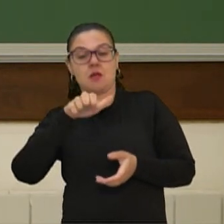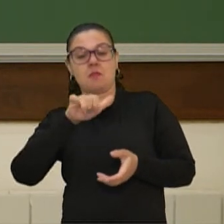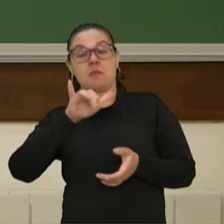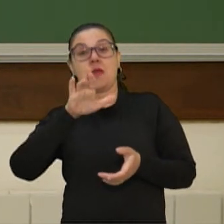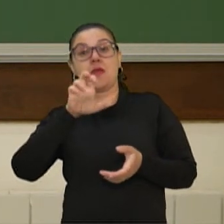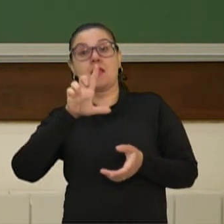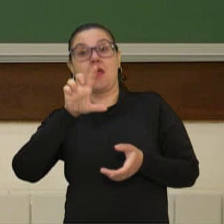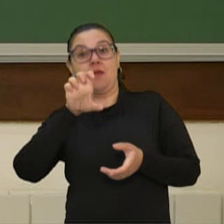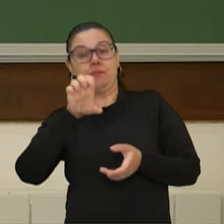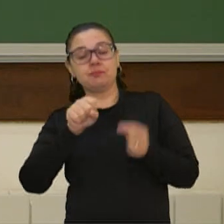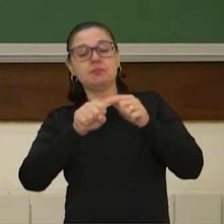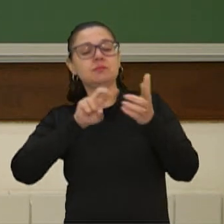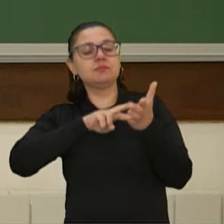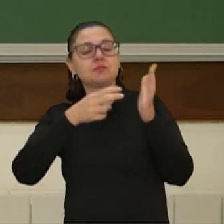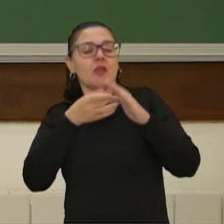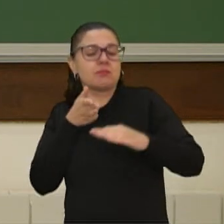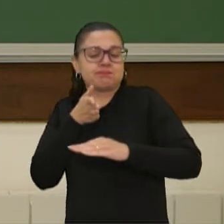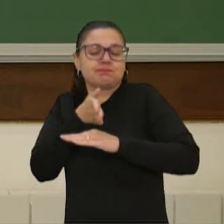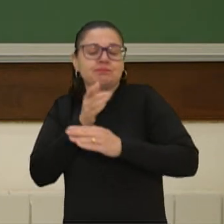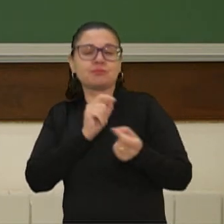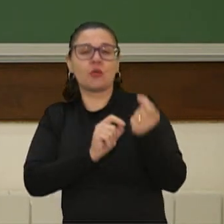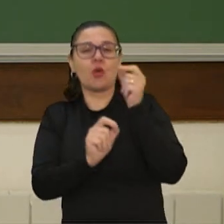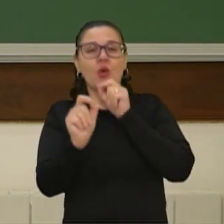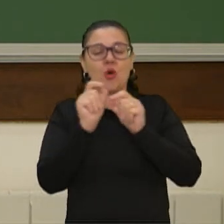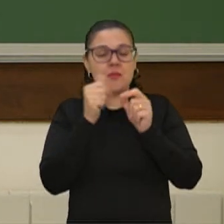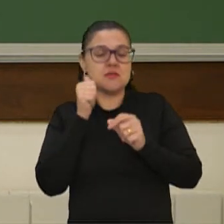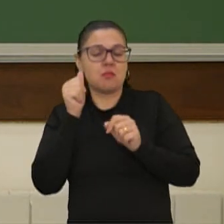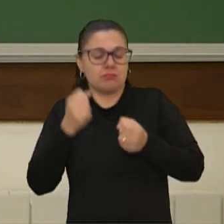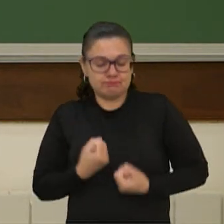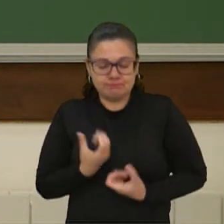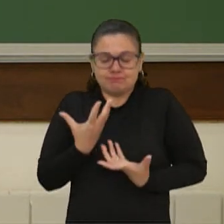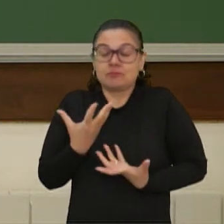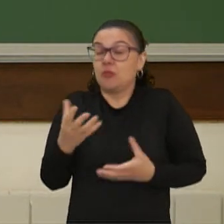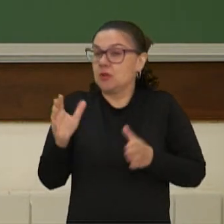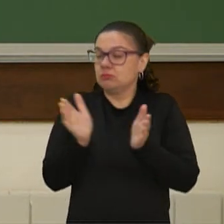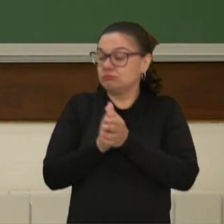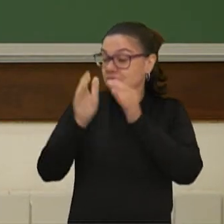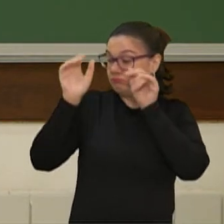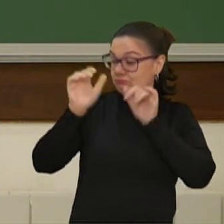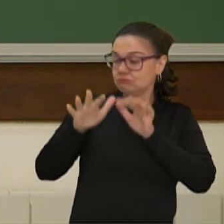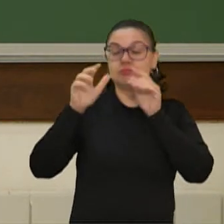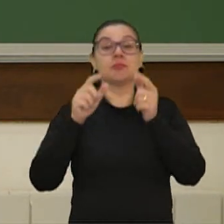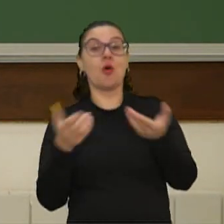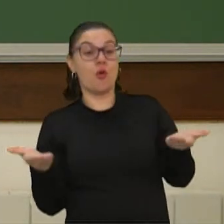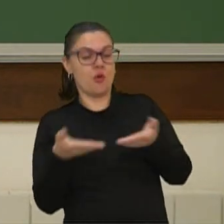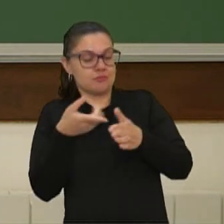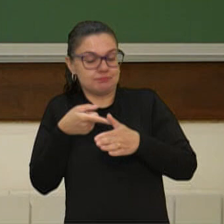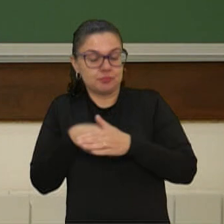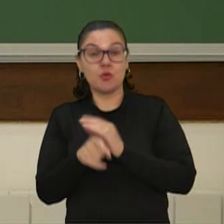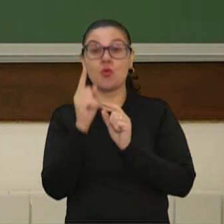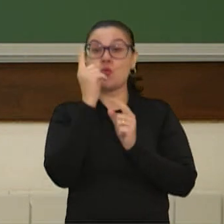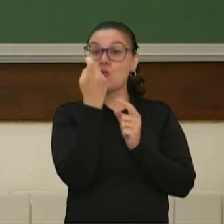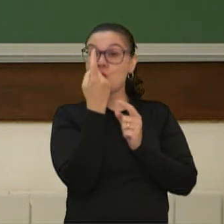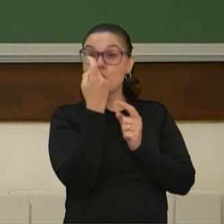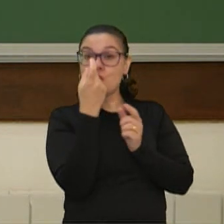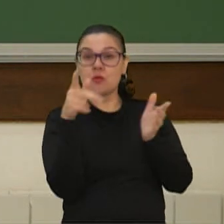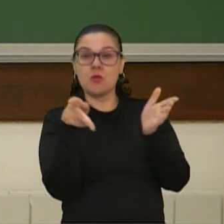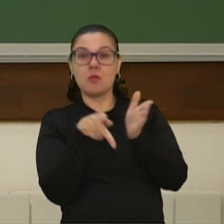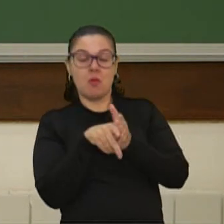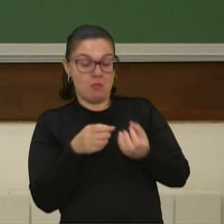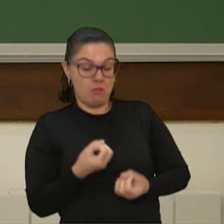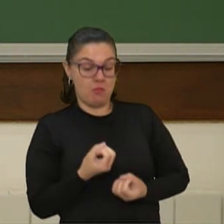um primeiro aproximar-se dessa poeta incrível. Hoje a gente vai se aprofundar numa obra, um monumento